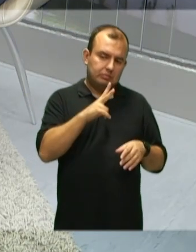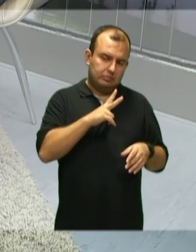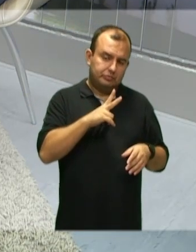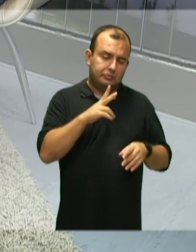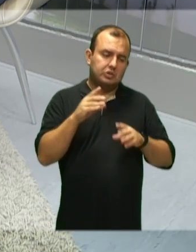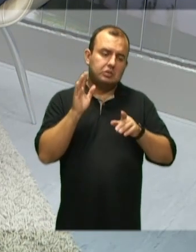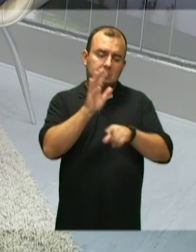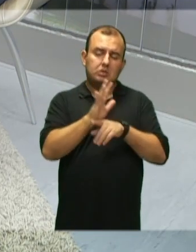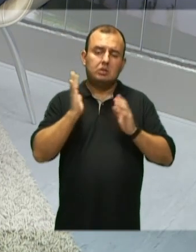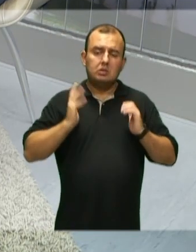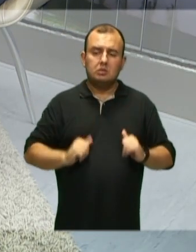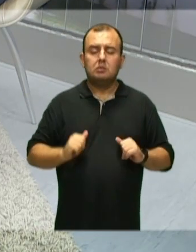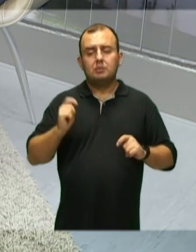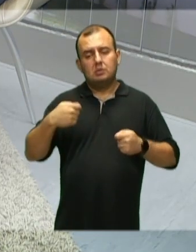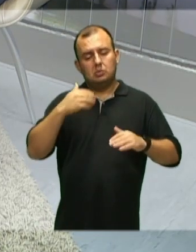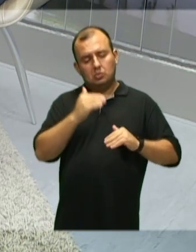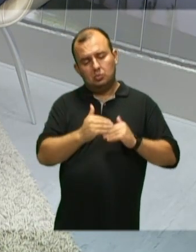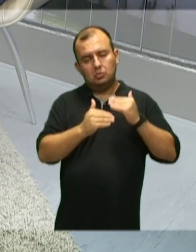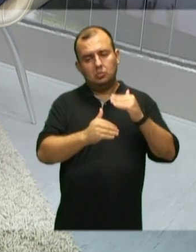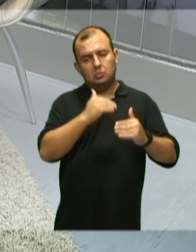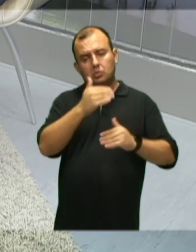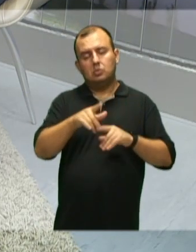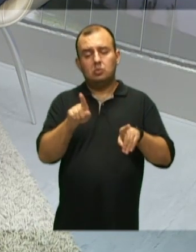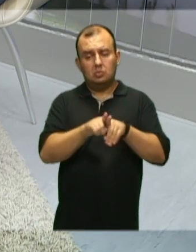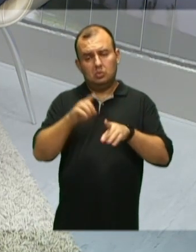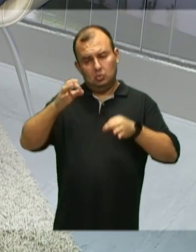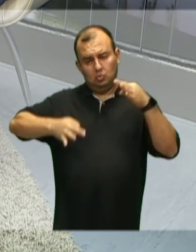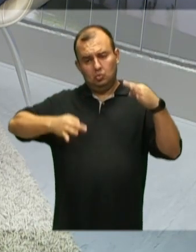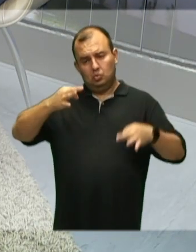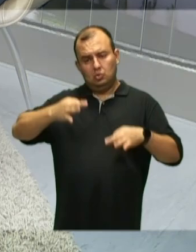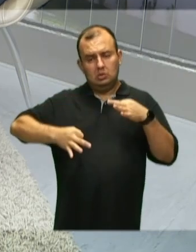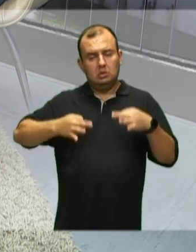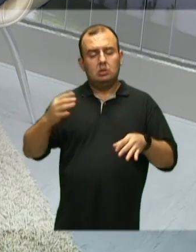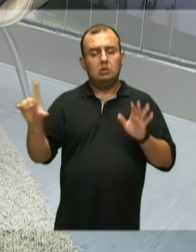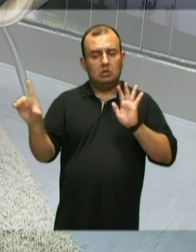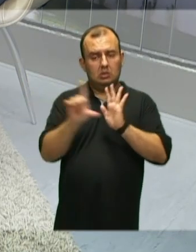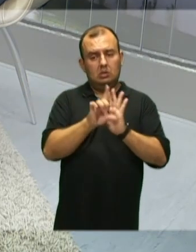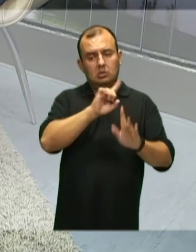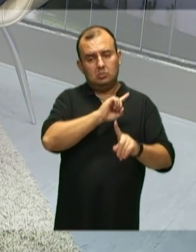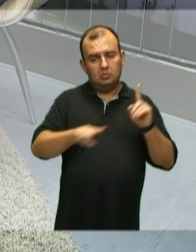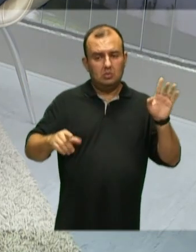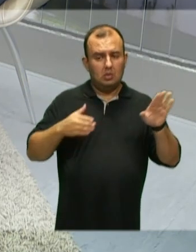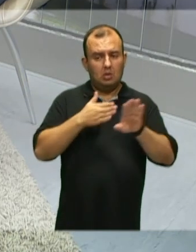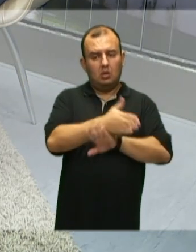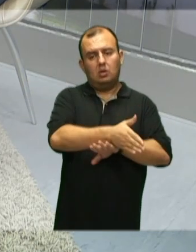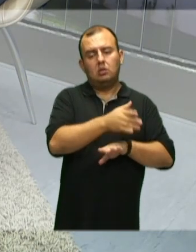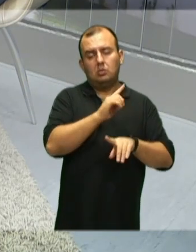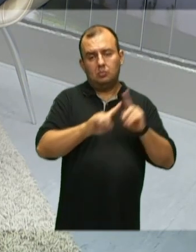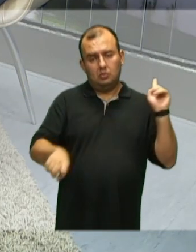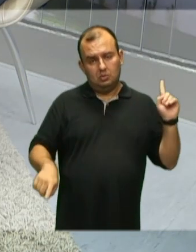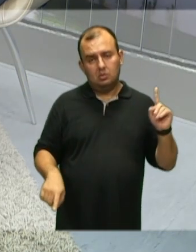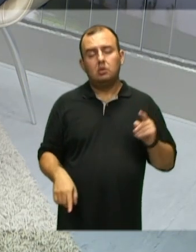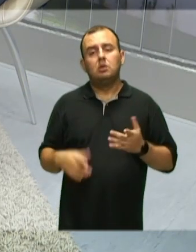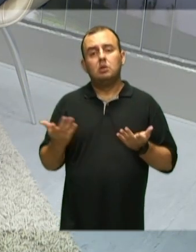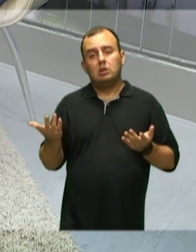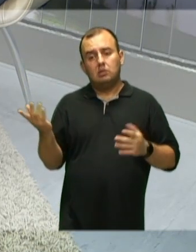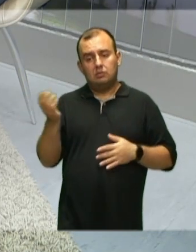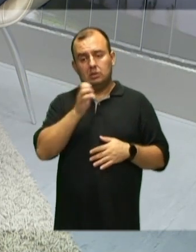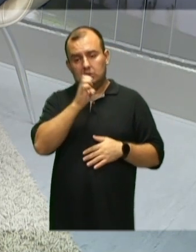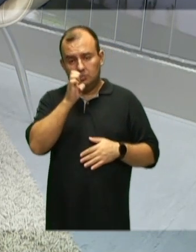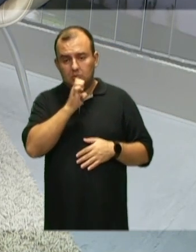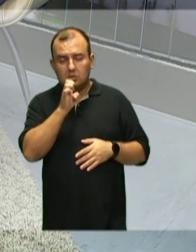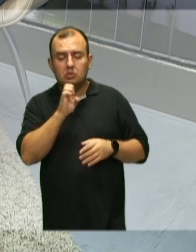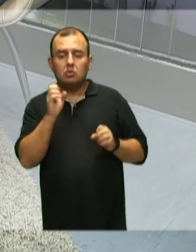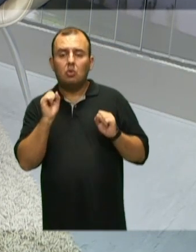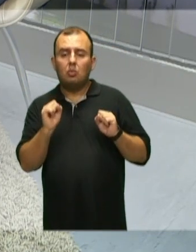processo burocrático devida a questão judicial né a a lei que não permite que o município interfira embora em emergência